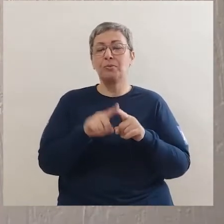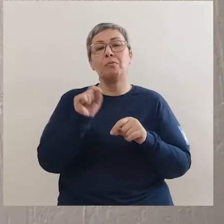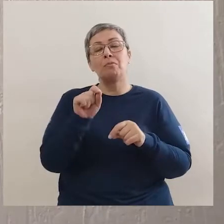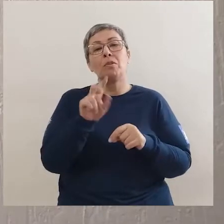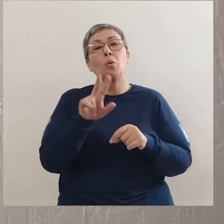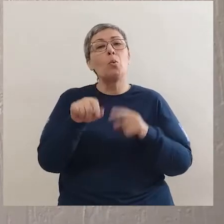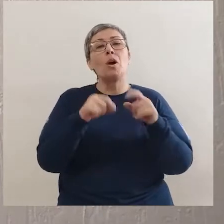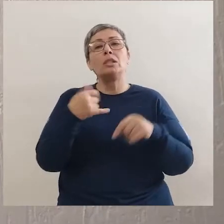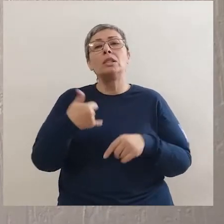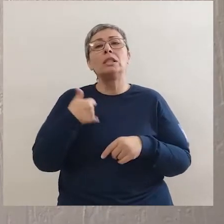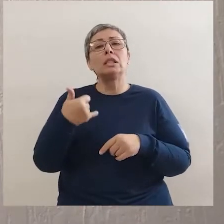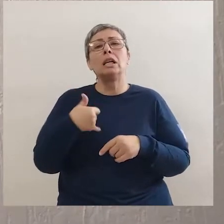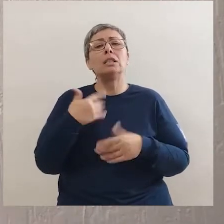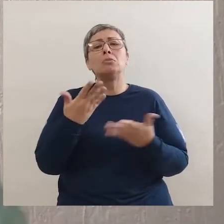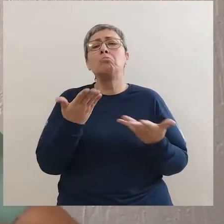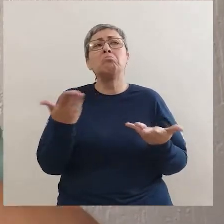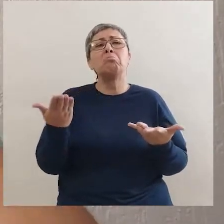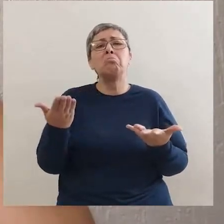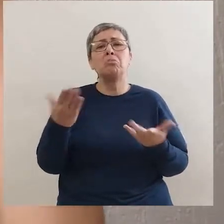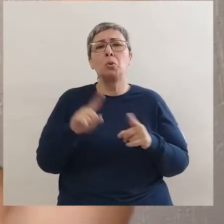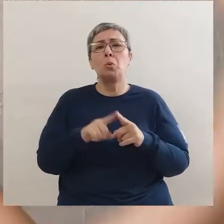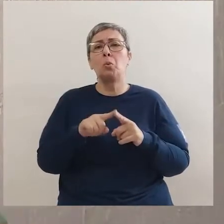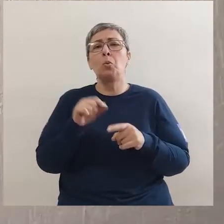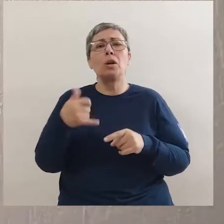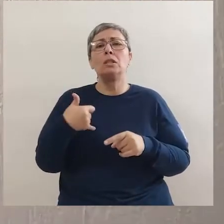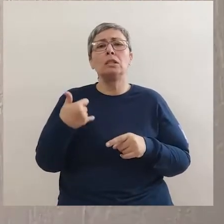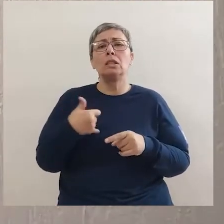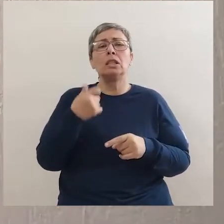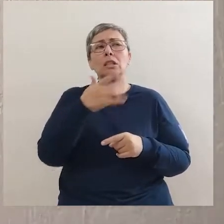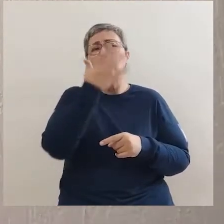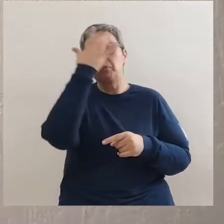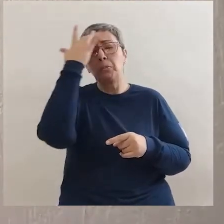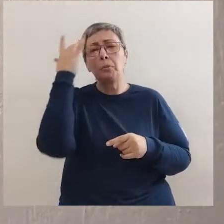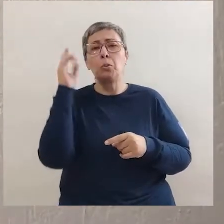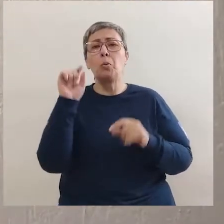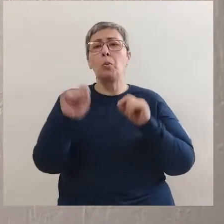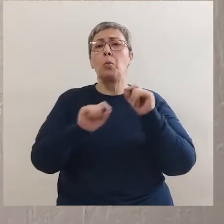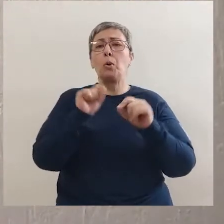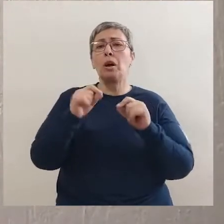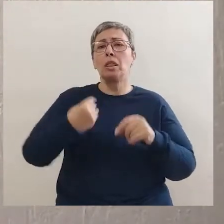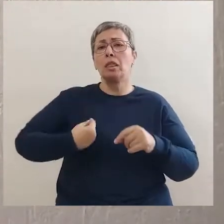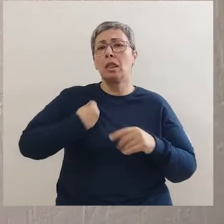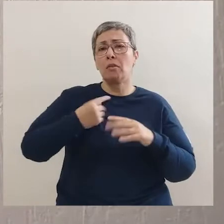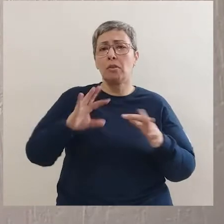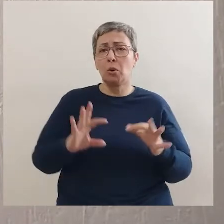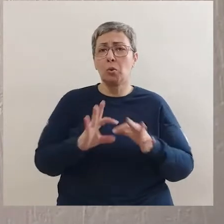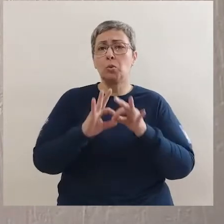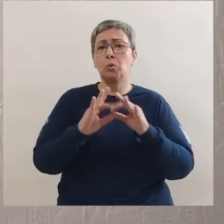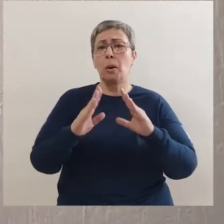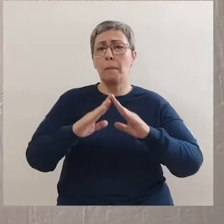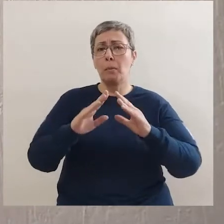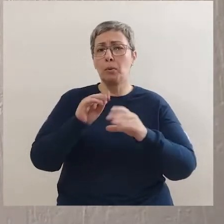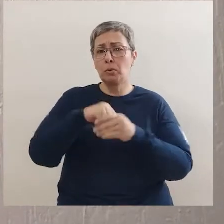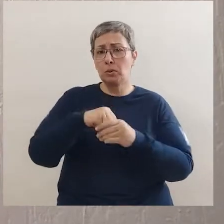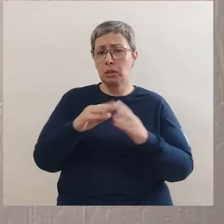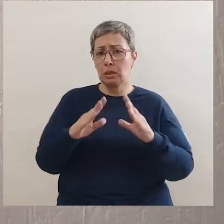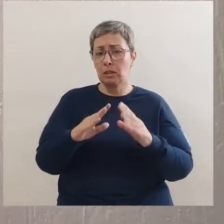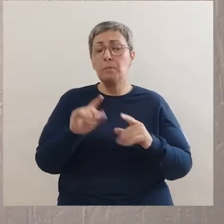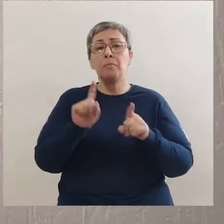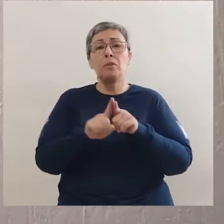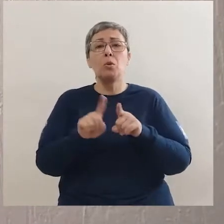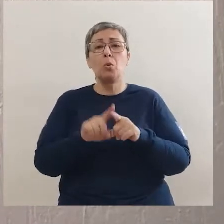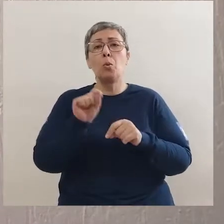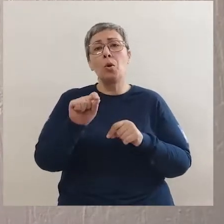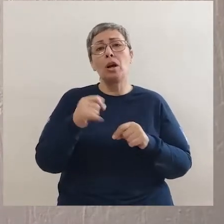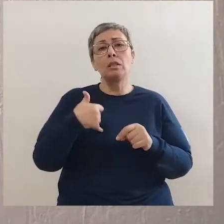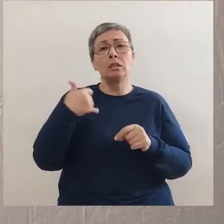a idade de vocês? Qual é a idade das pessoas que convivem aí com vocês, moram com vocês? Ou a idade das pessoas aí da